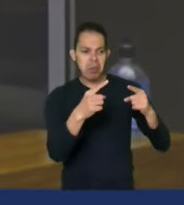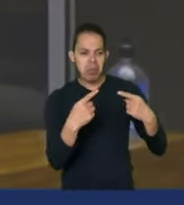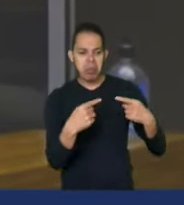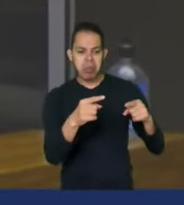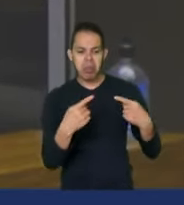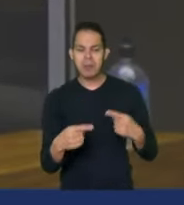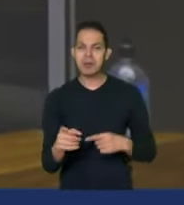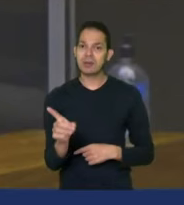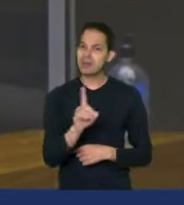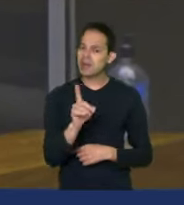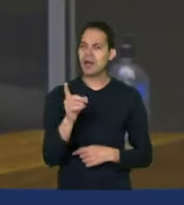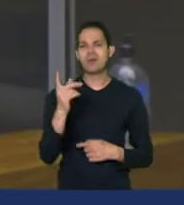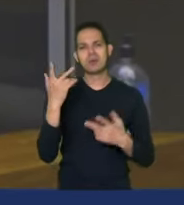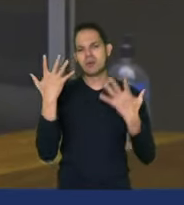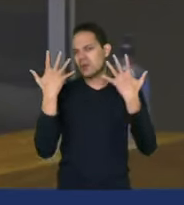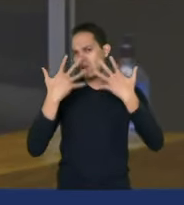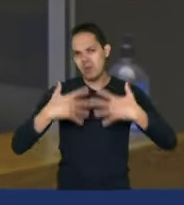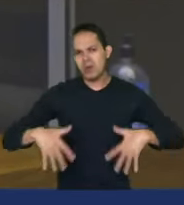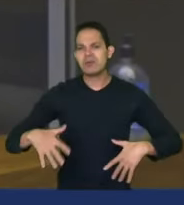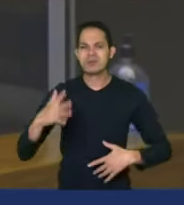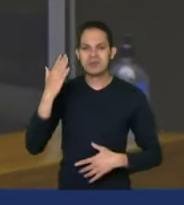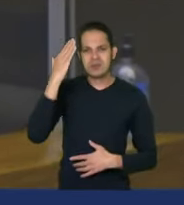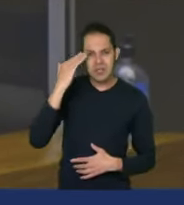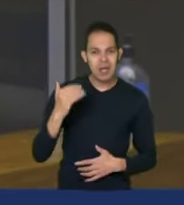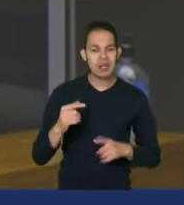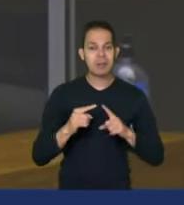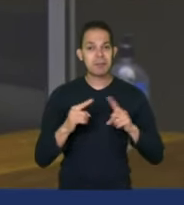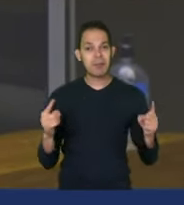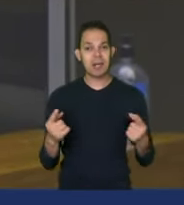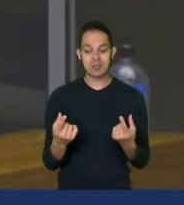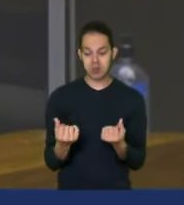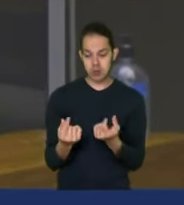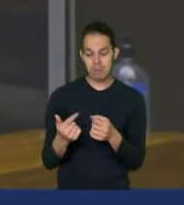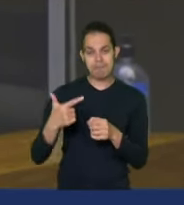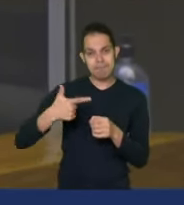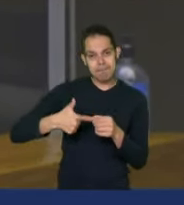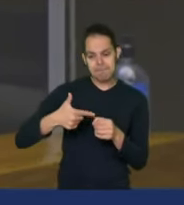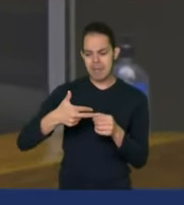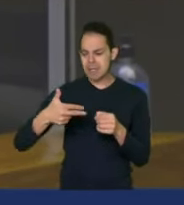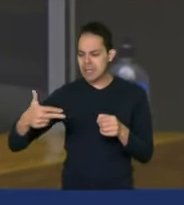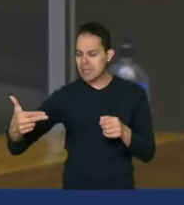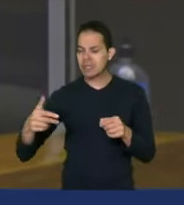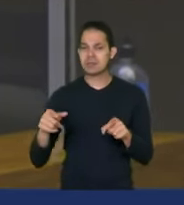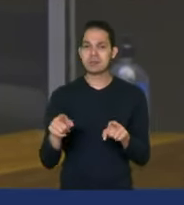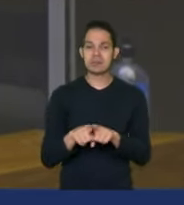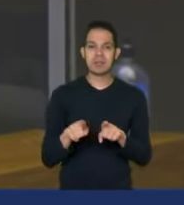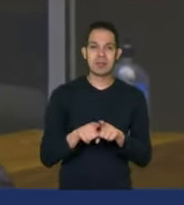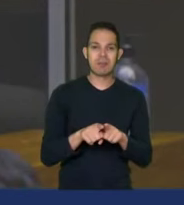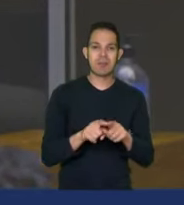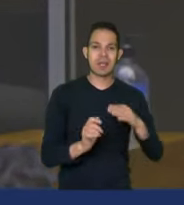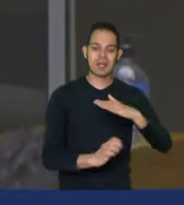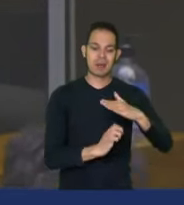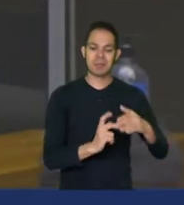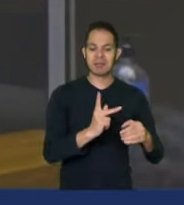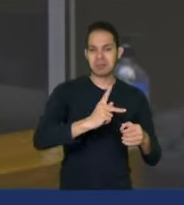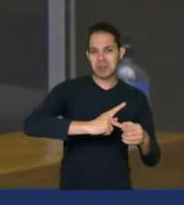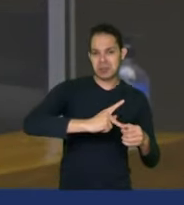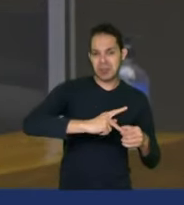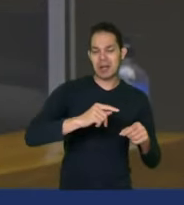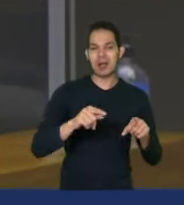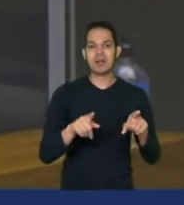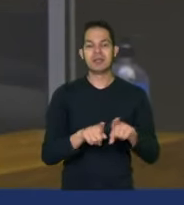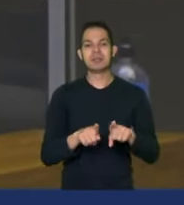do processo, mas essa questão do preço do combustível, esta questão da Petrobras, esta questão da